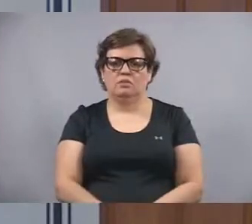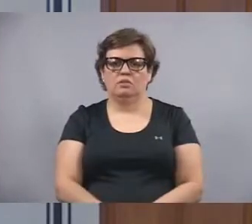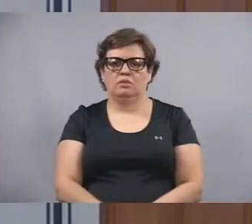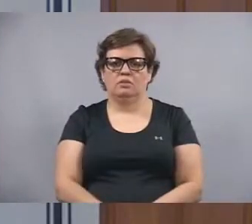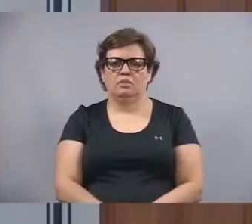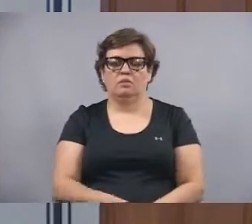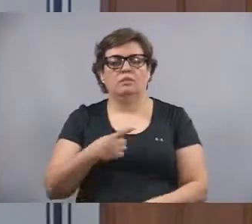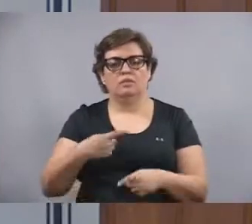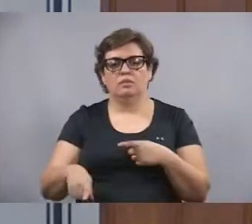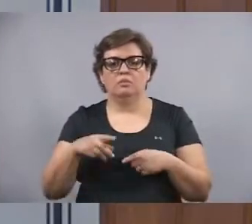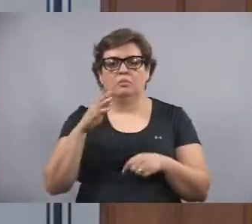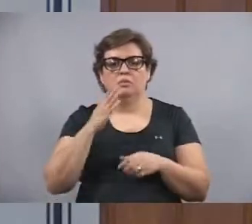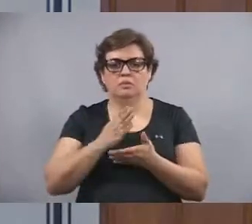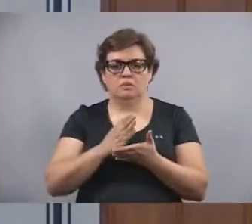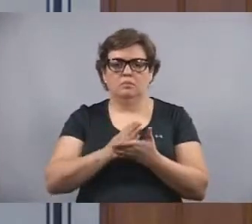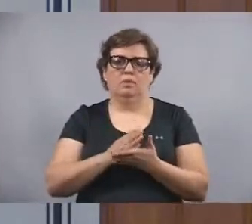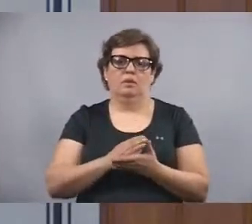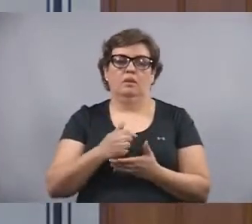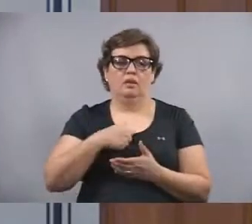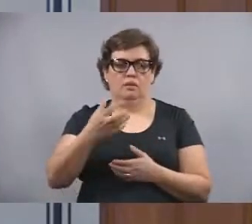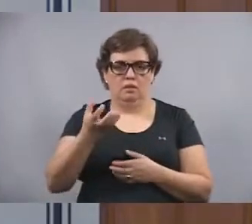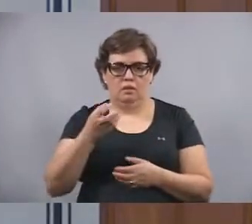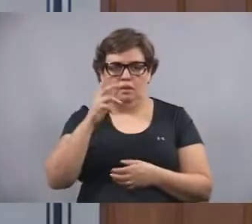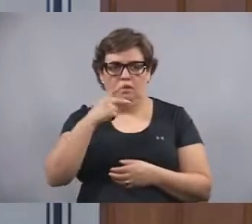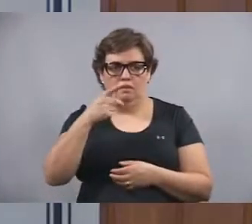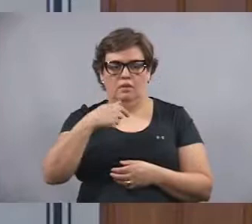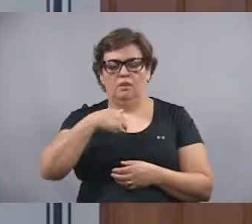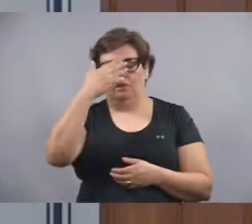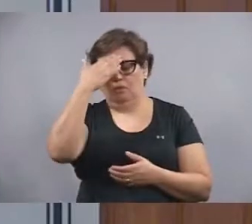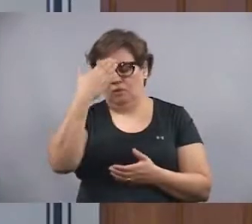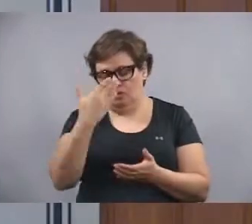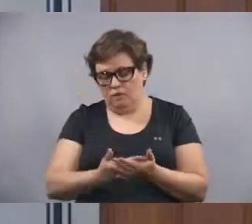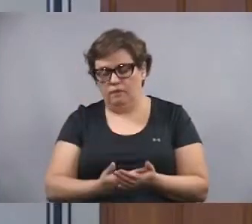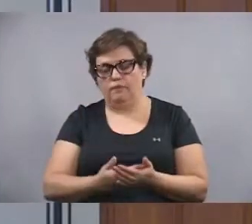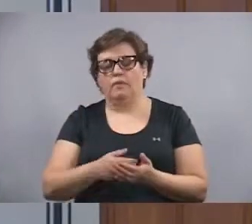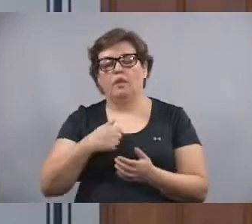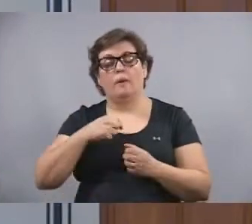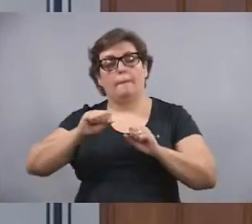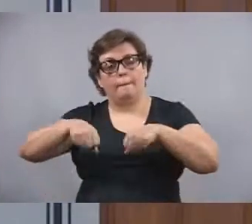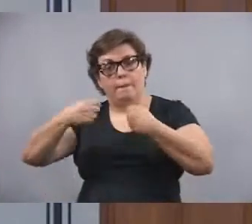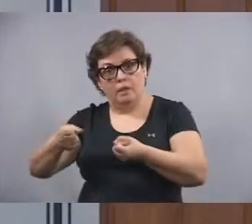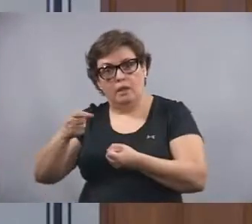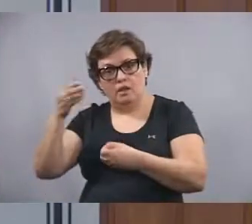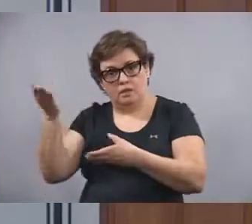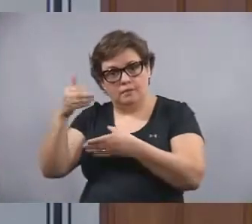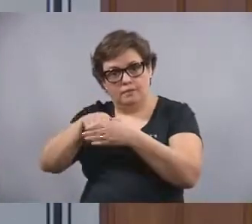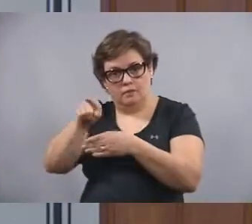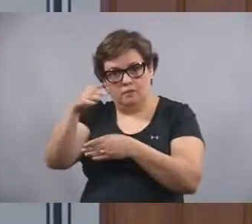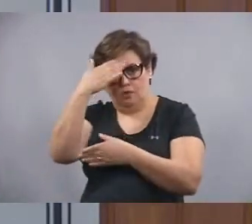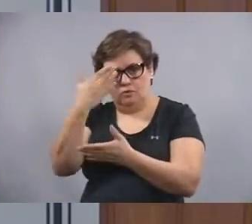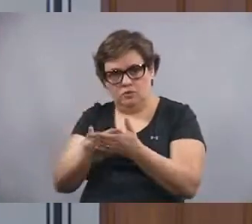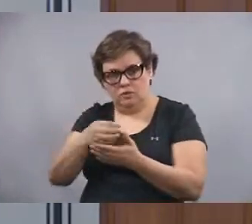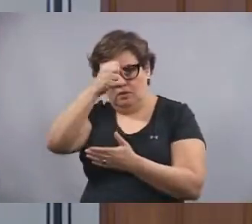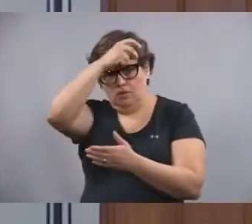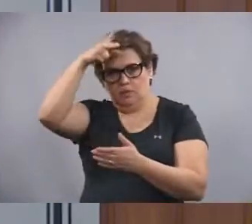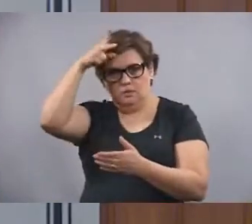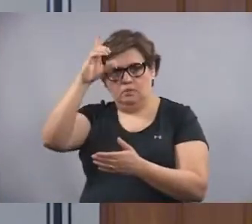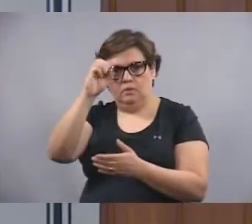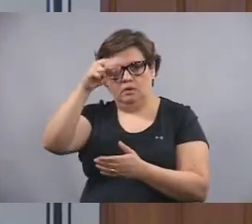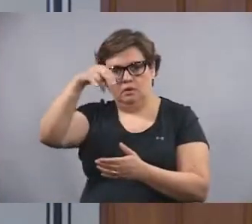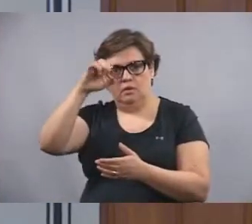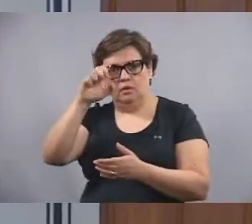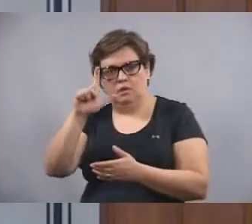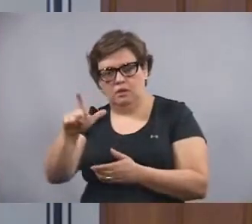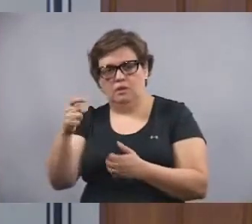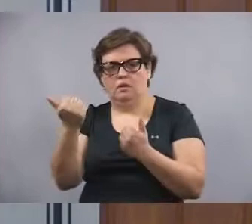lá. Olha, eu quero dizer que eu confio, eu vou dar esse voto de confiança para o prefeito Daniel, para o